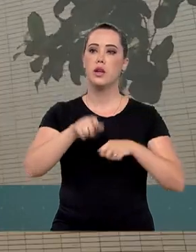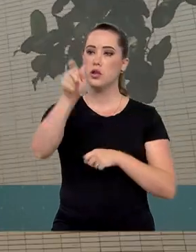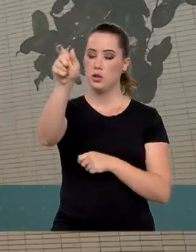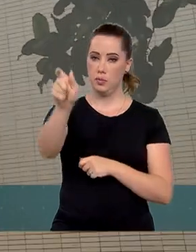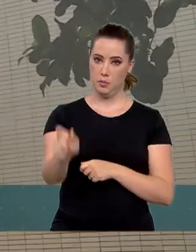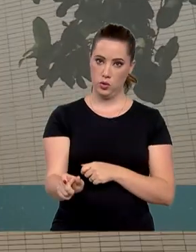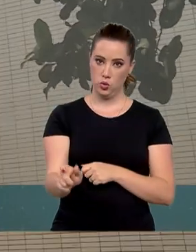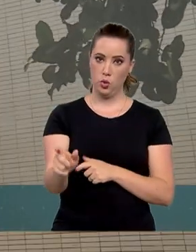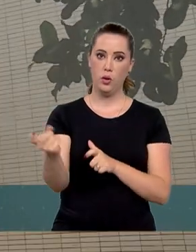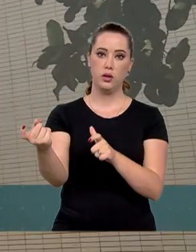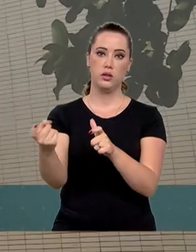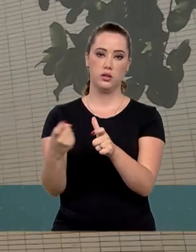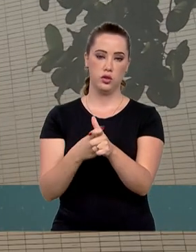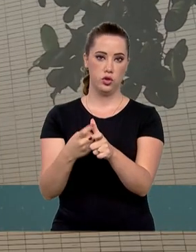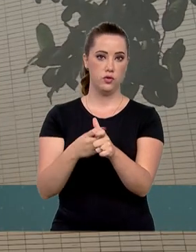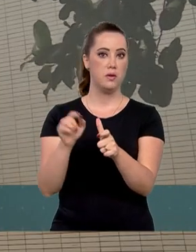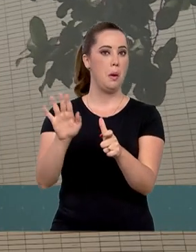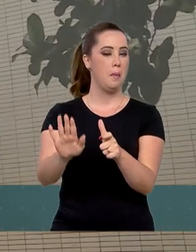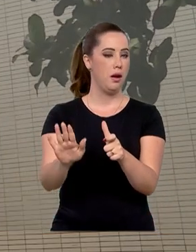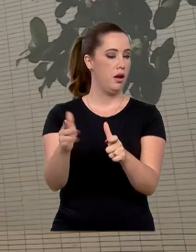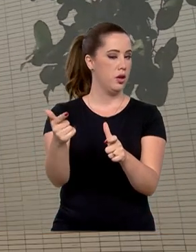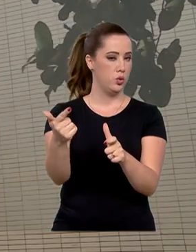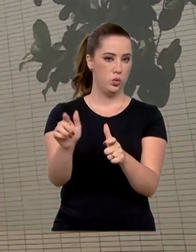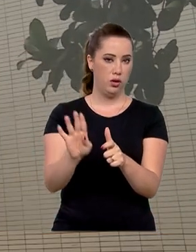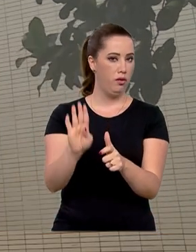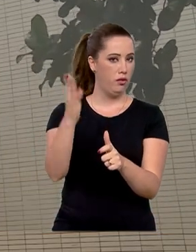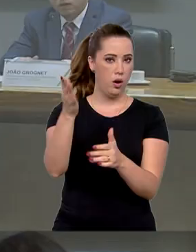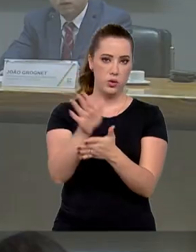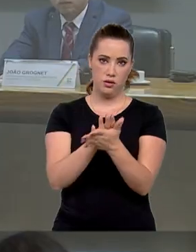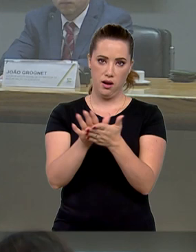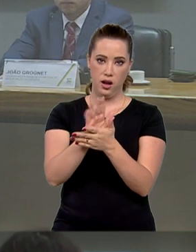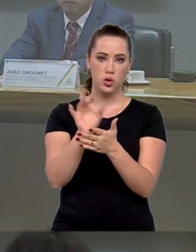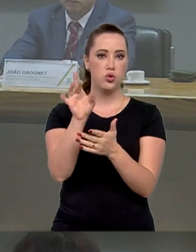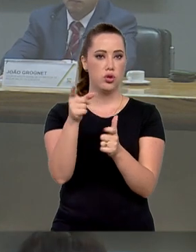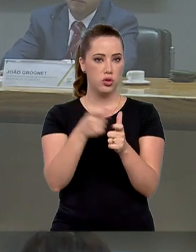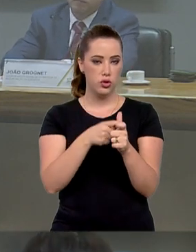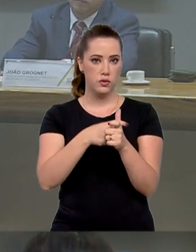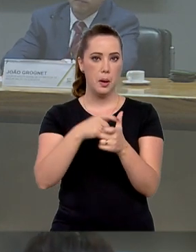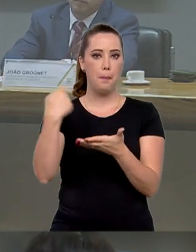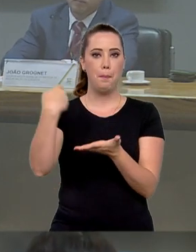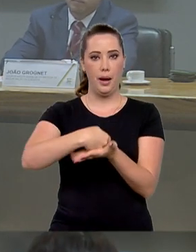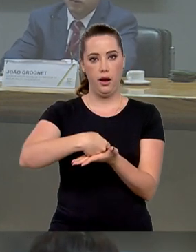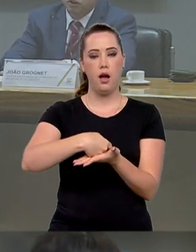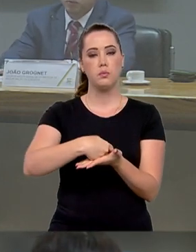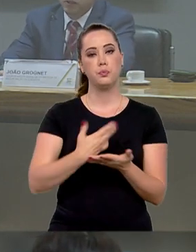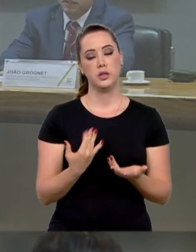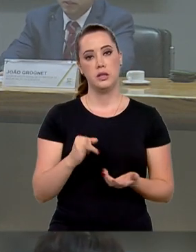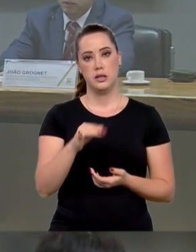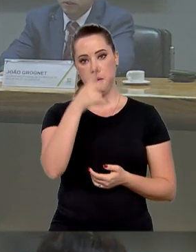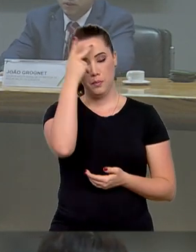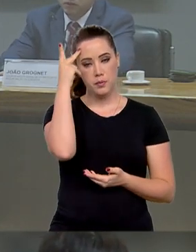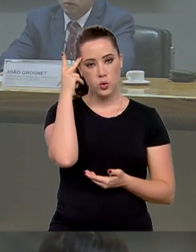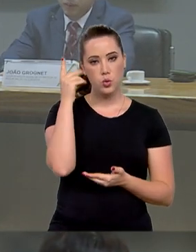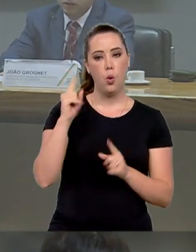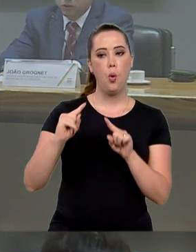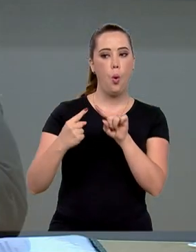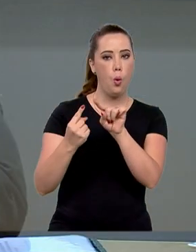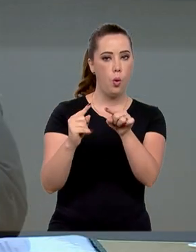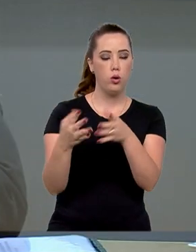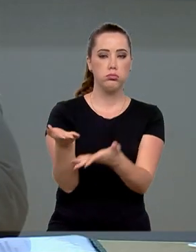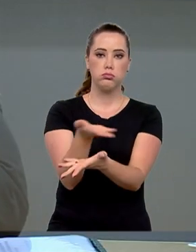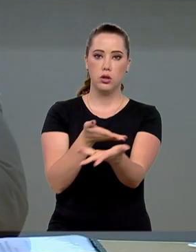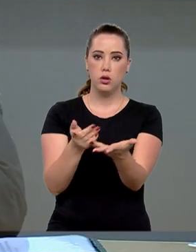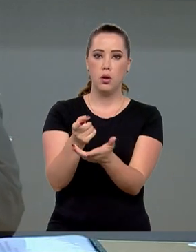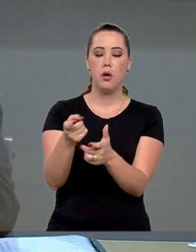contribuinte que não cometeu fraudes e está devendo para a União, possa pagar o que deve. Quem entrar na negociação tem a